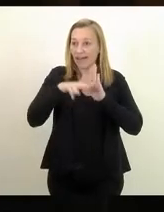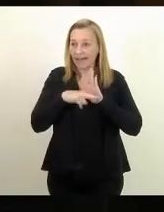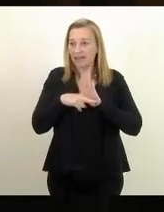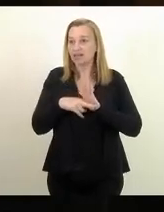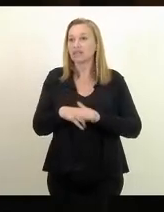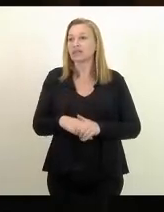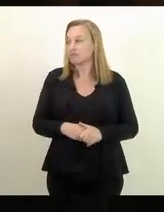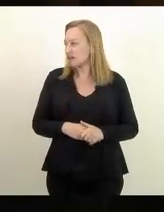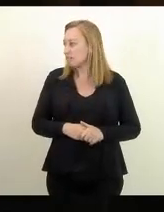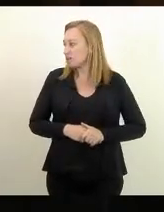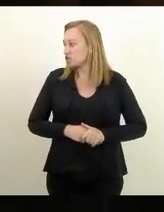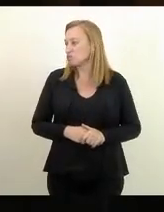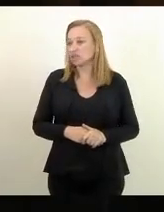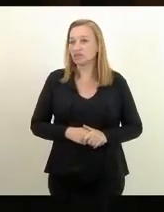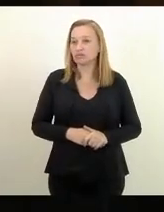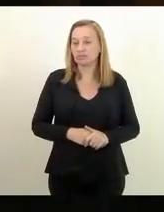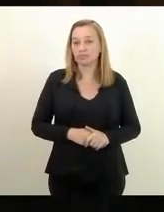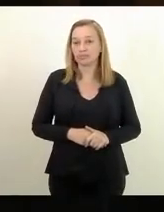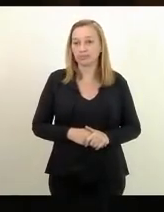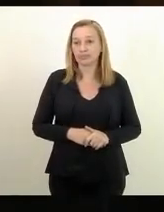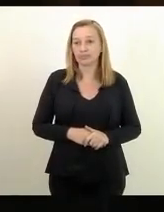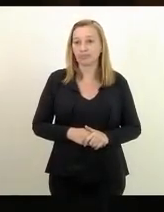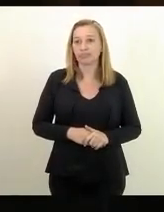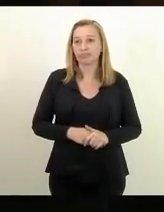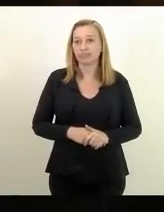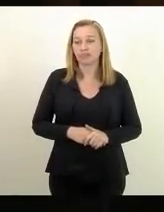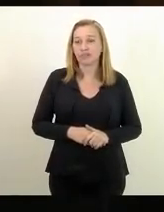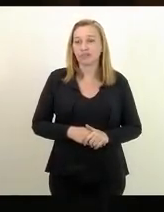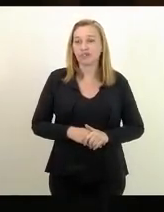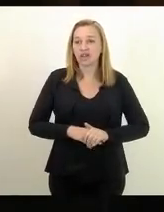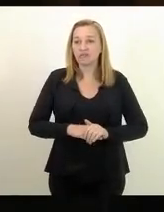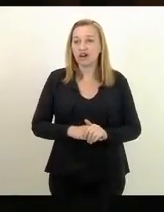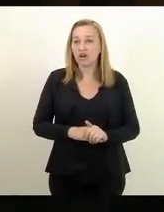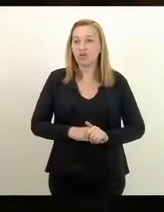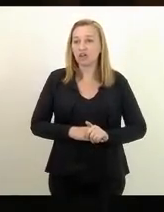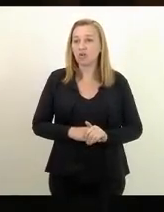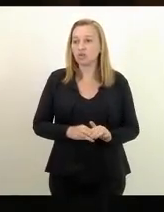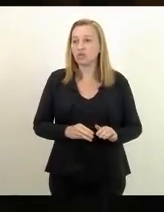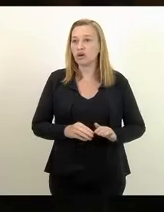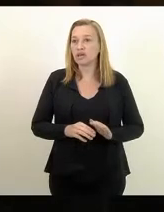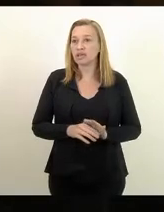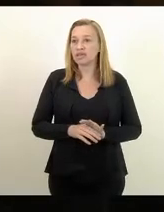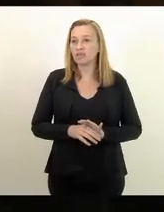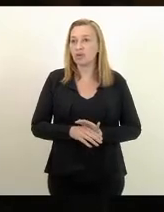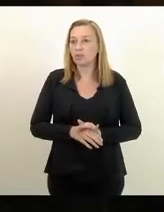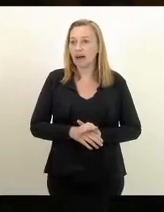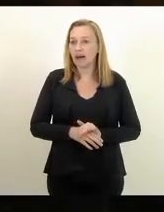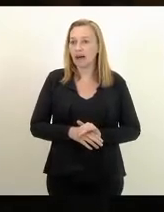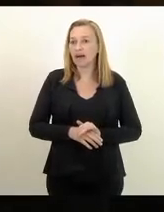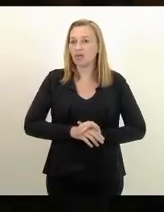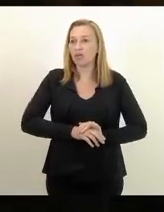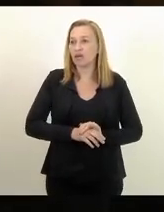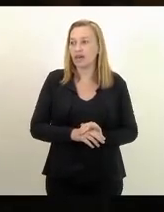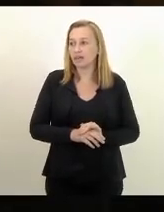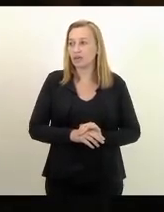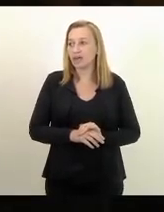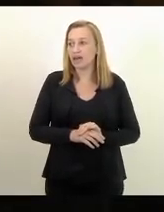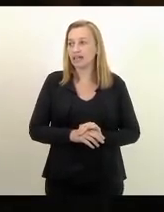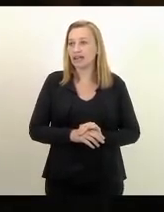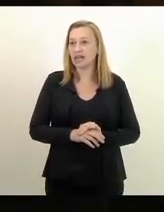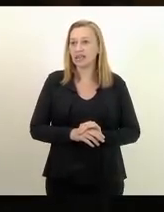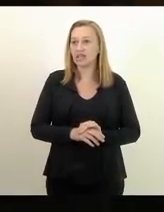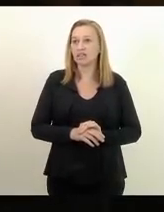disseram que não haveria excessos desde que o islam fosse respeitado hoje